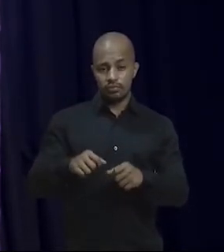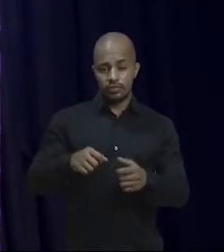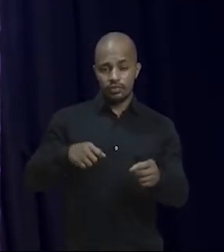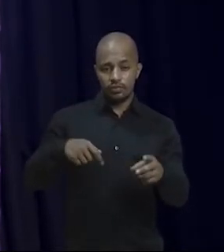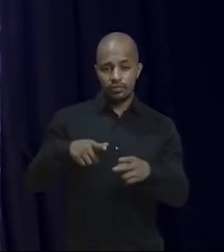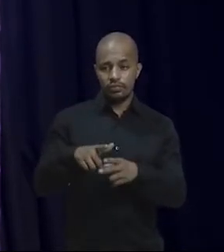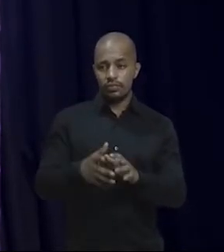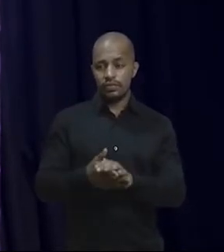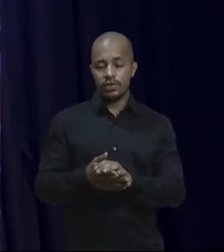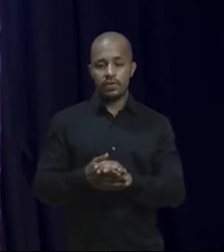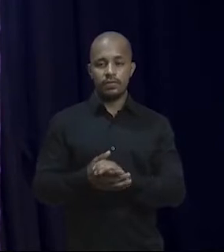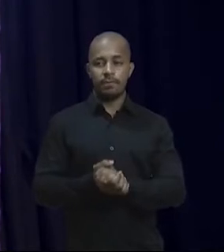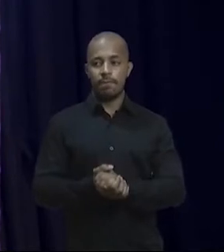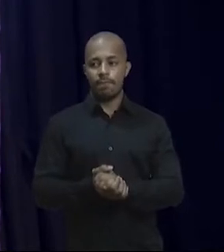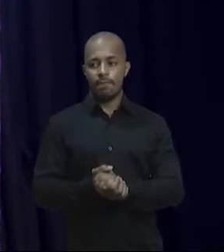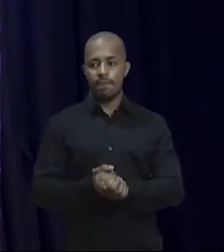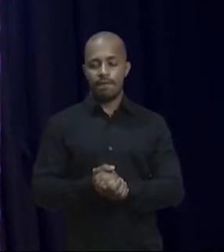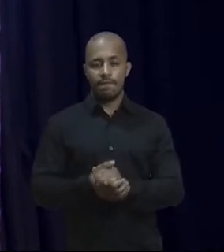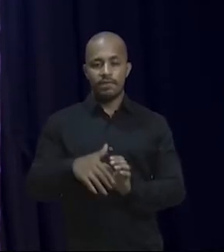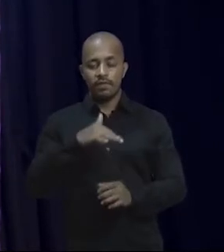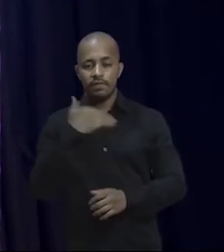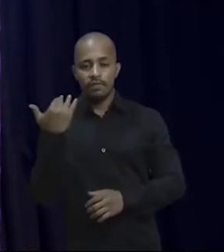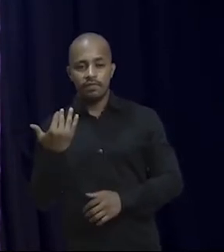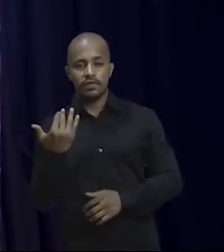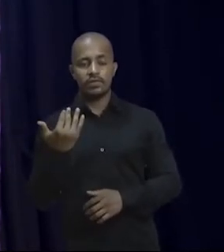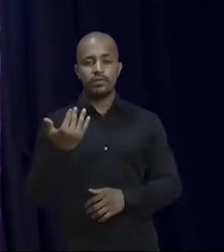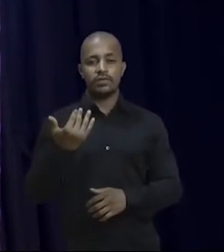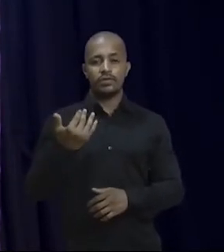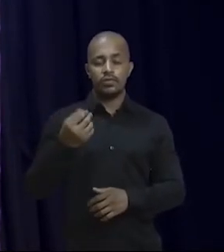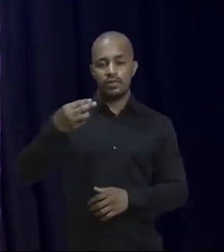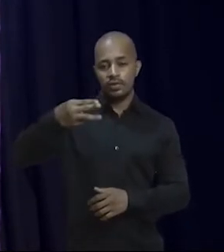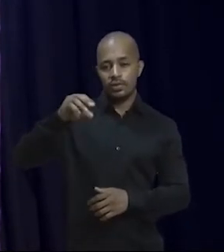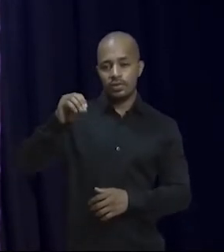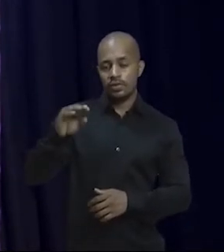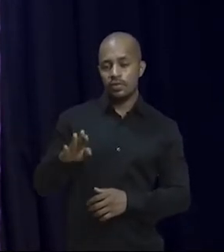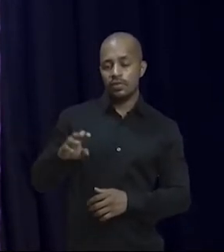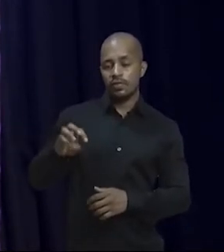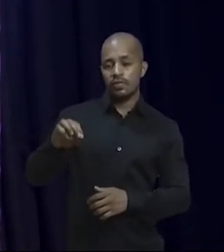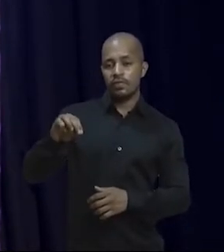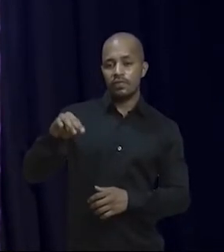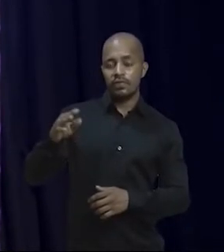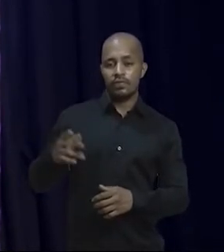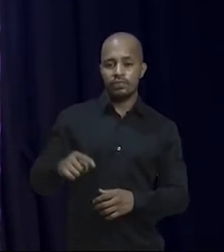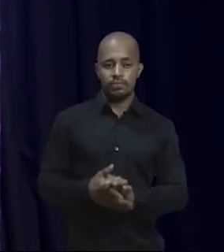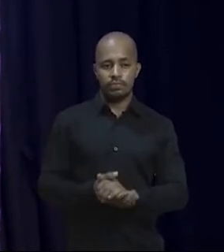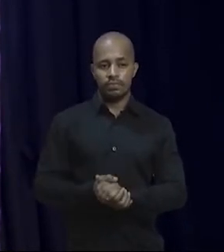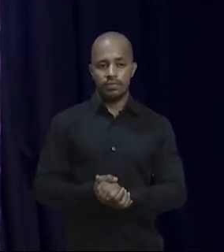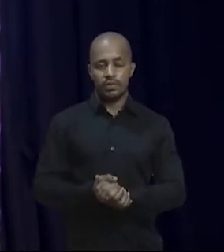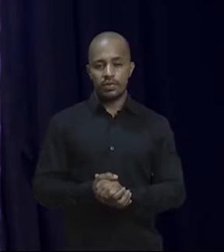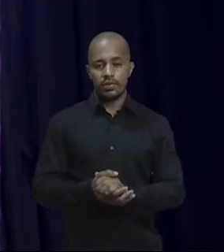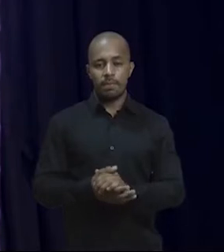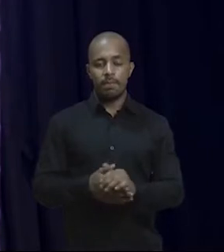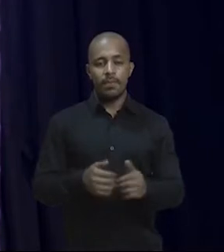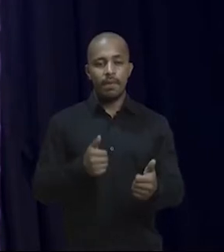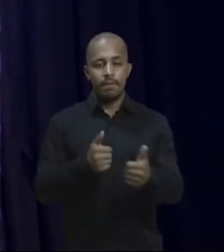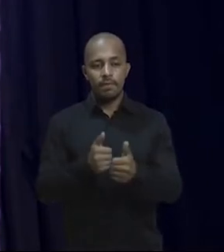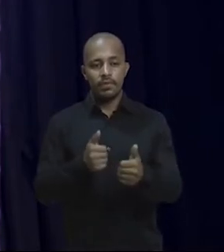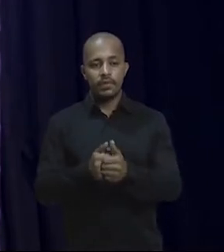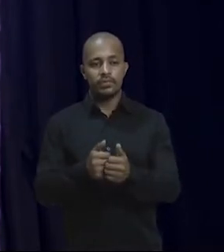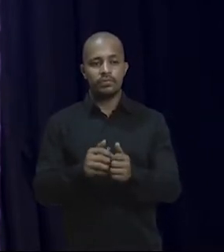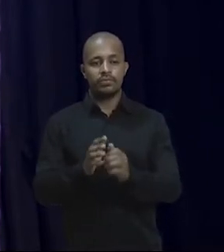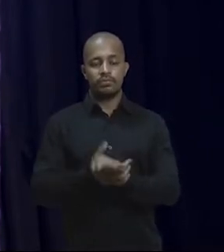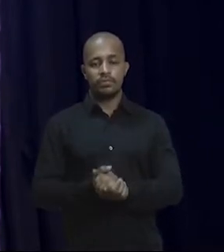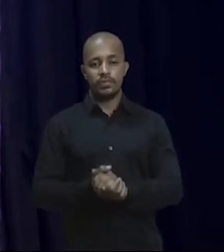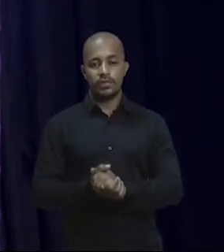infartou e faleceu aos 39 anos, com o filho dele, o Marcelo, aos 12 anos, à beira do campo.